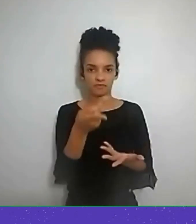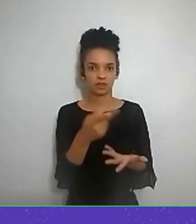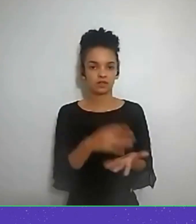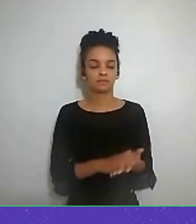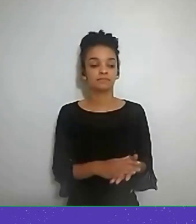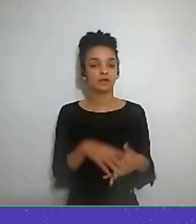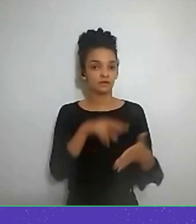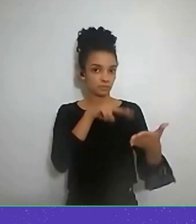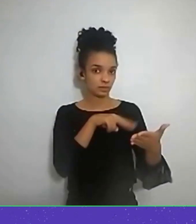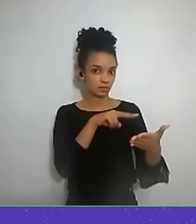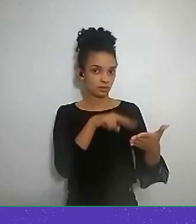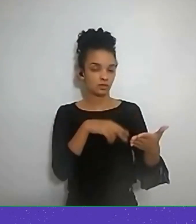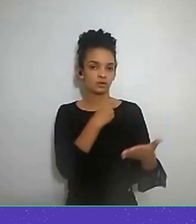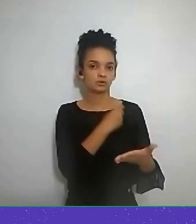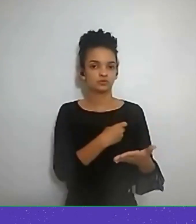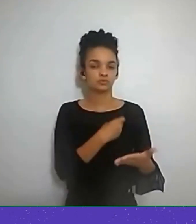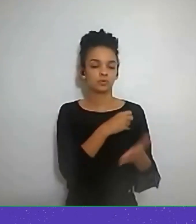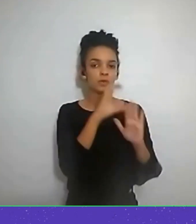1.